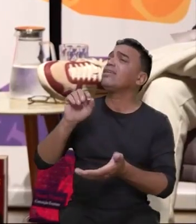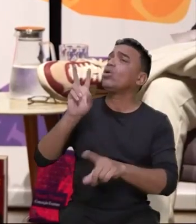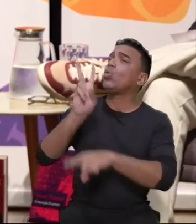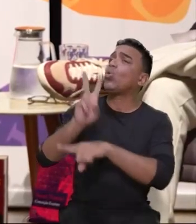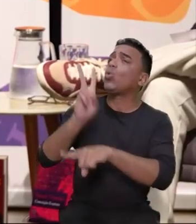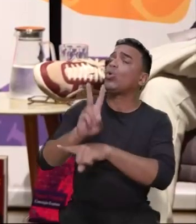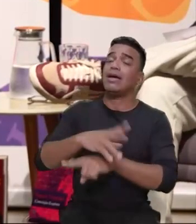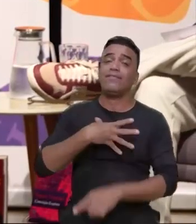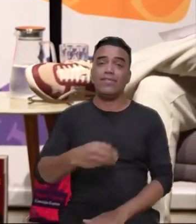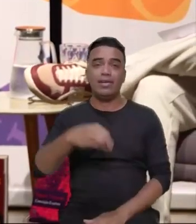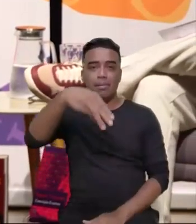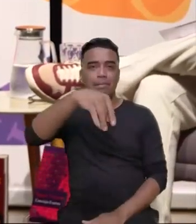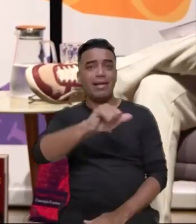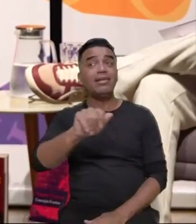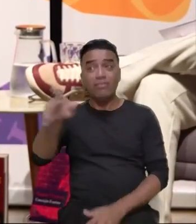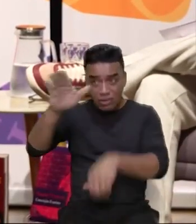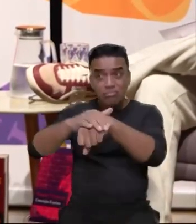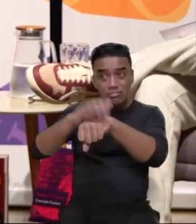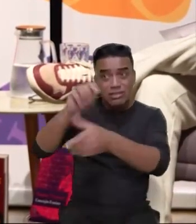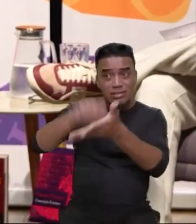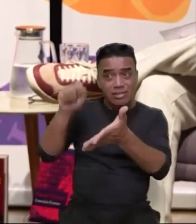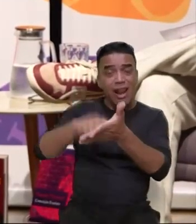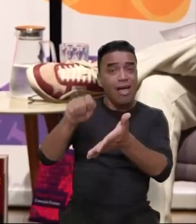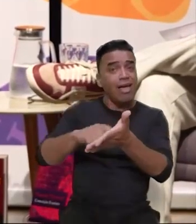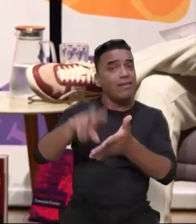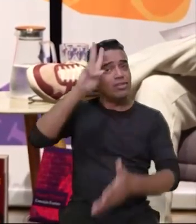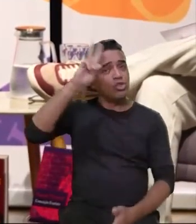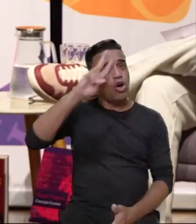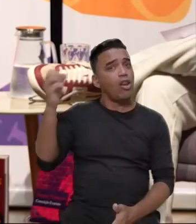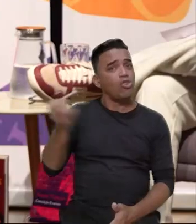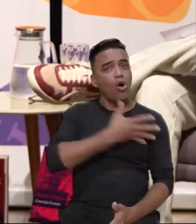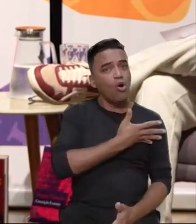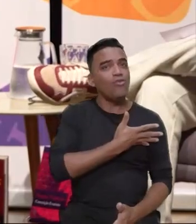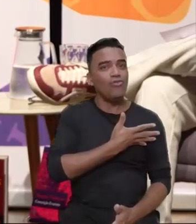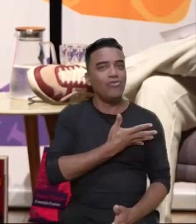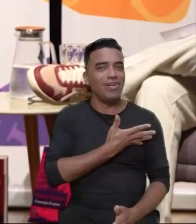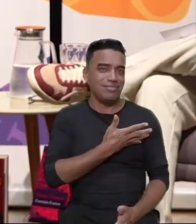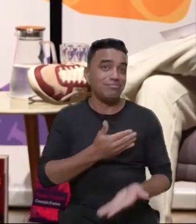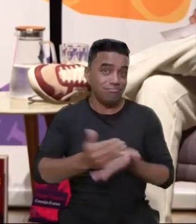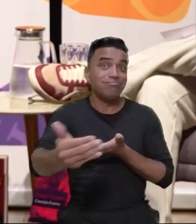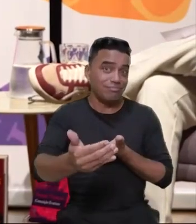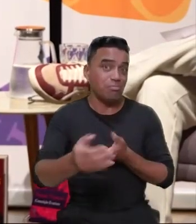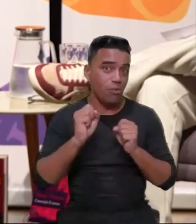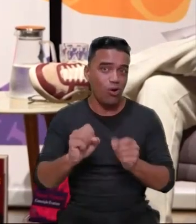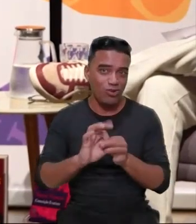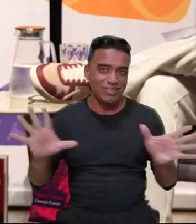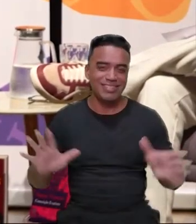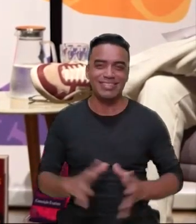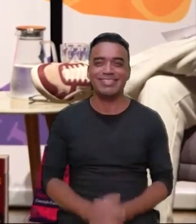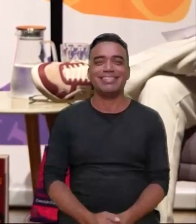de Maria? Eu falei: faça uma outra história, construa uma outra história agora a partir disso.